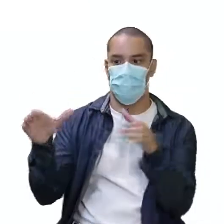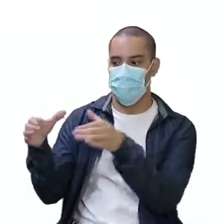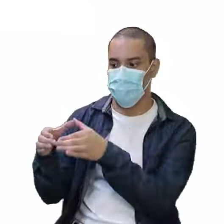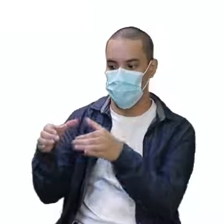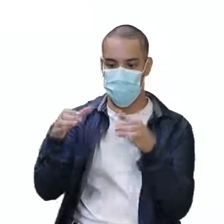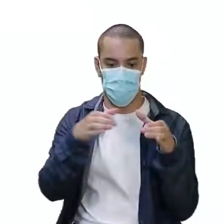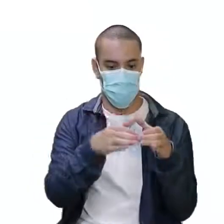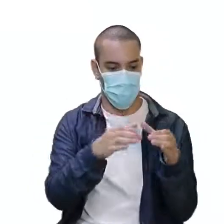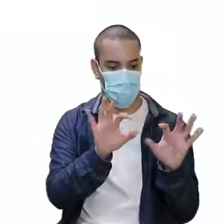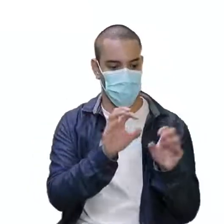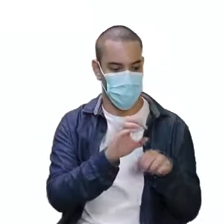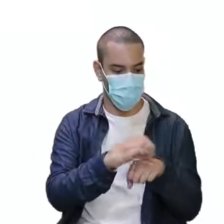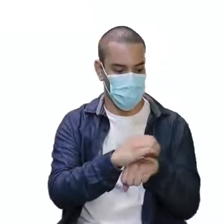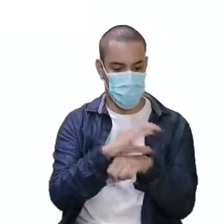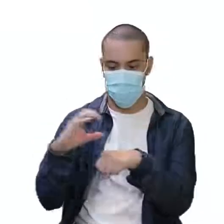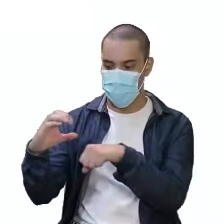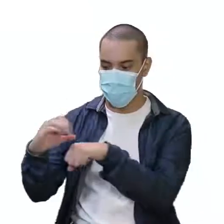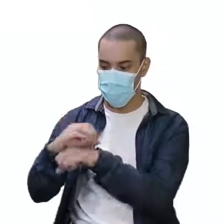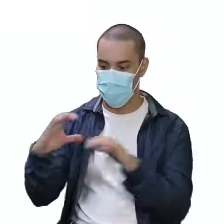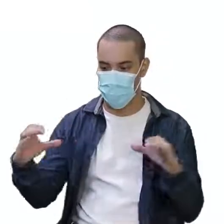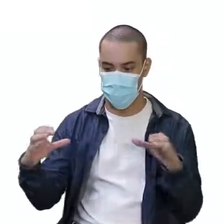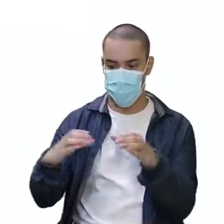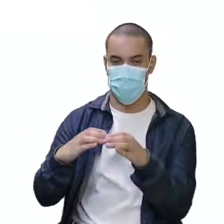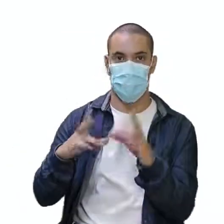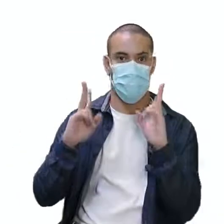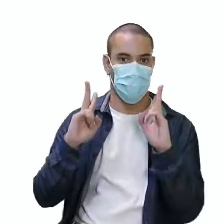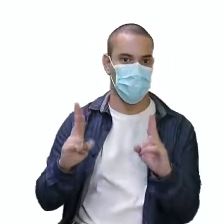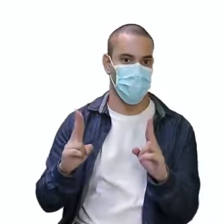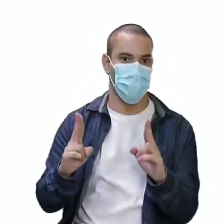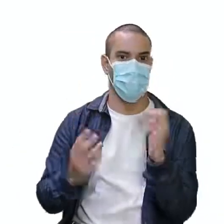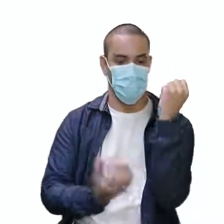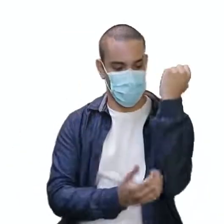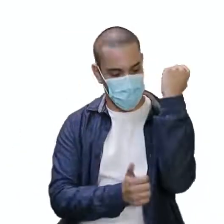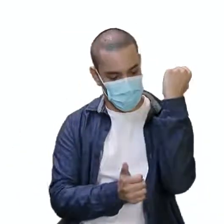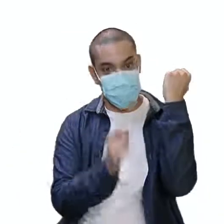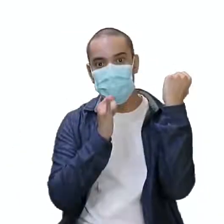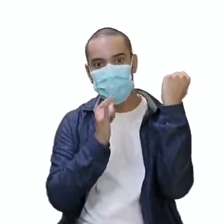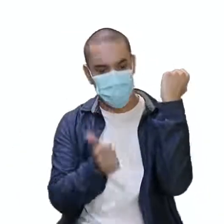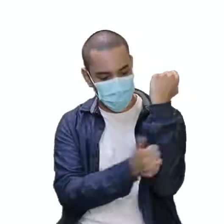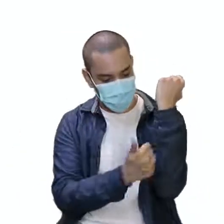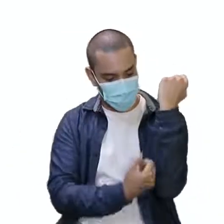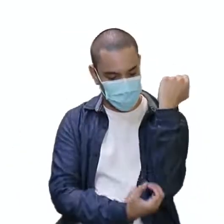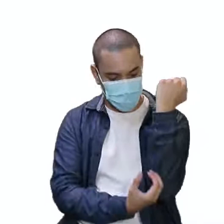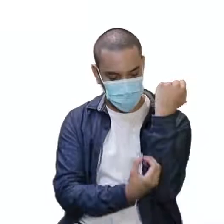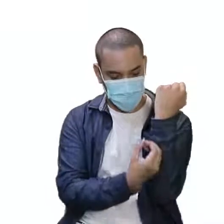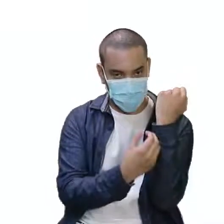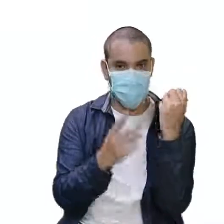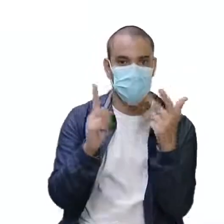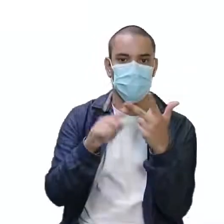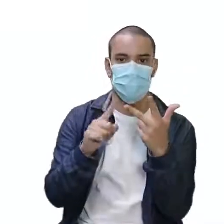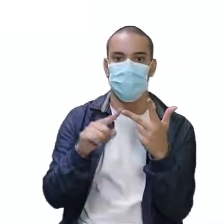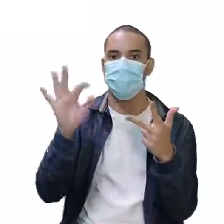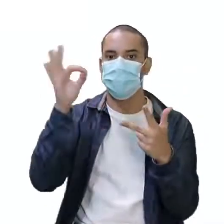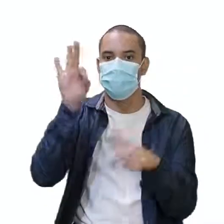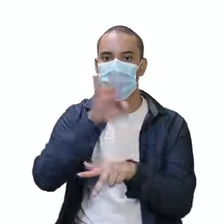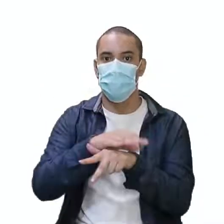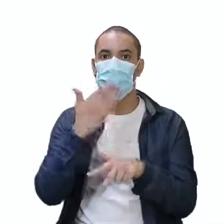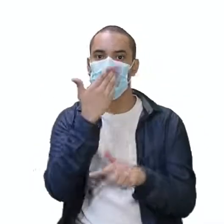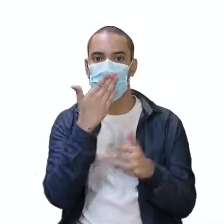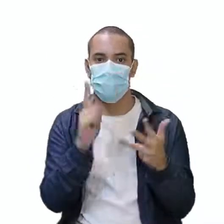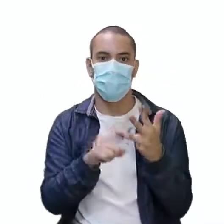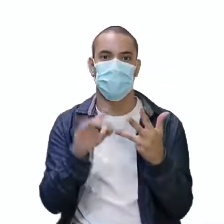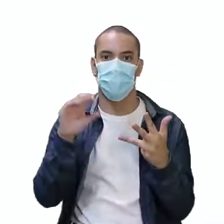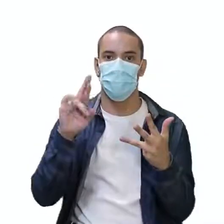das formiguinhas, dos cupinzinhos, tá? Nós falamos, por exemplo, das abelhas, dos